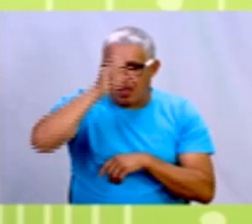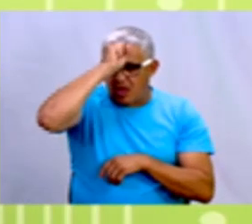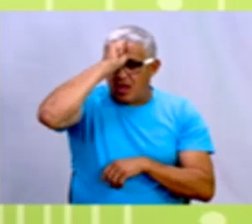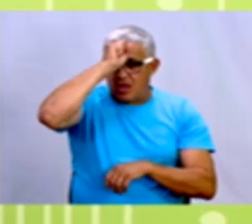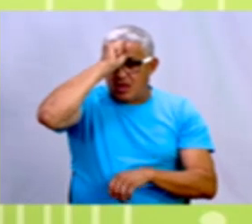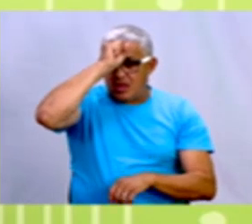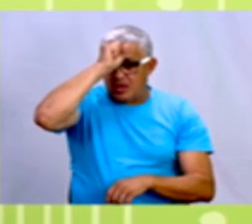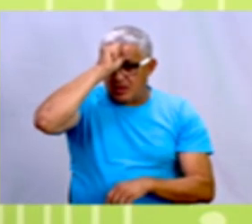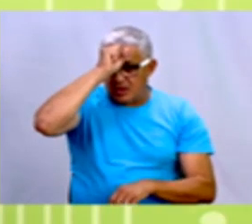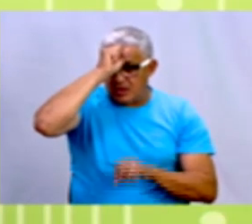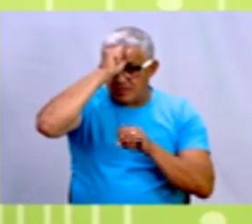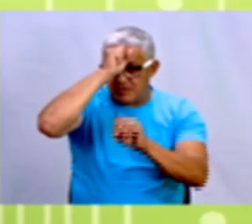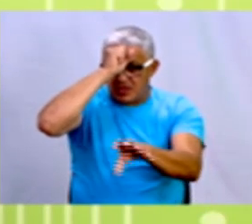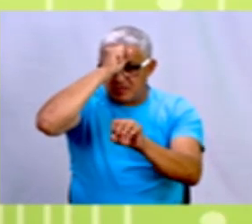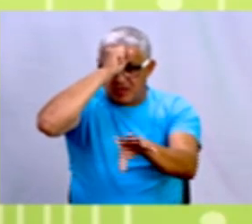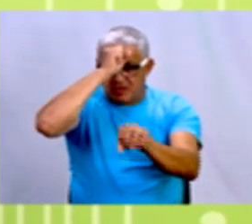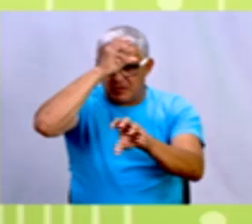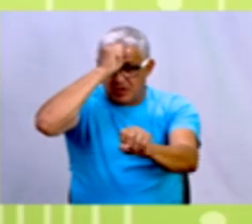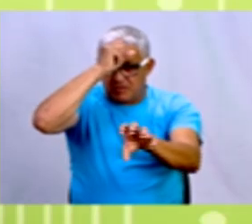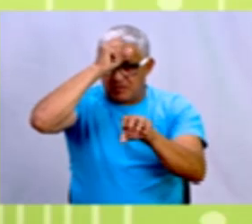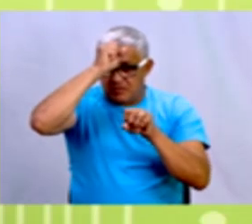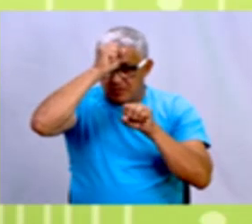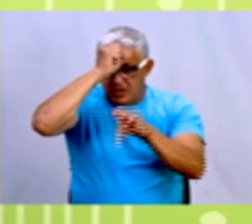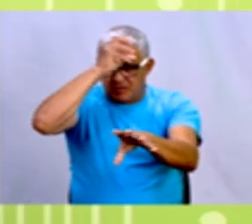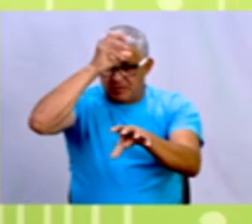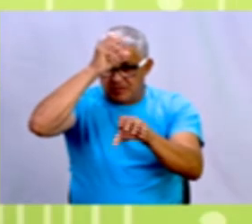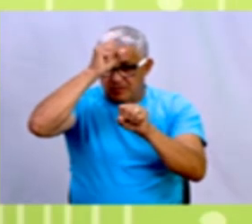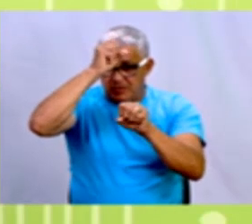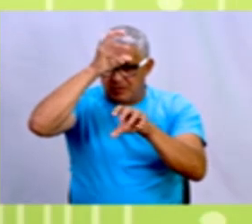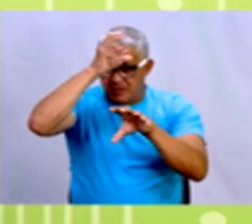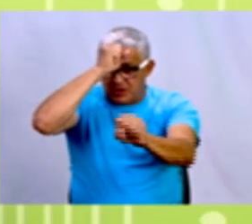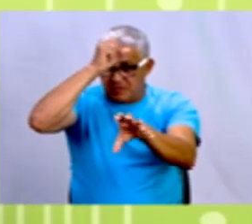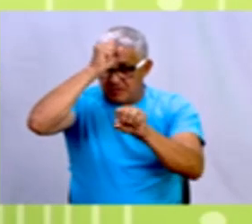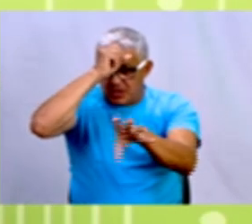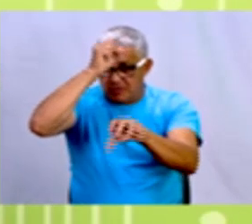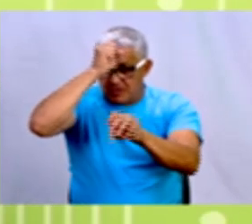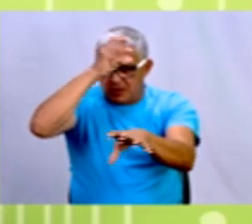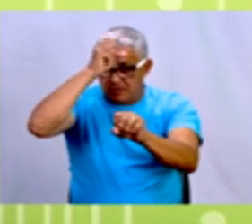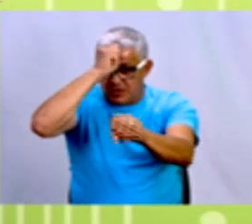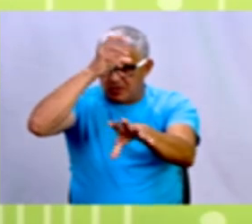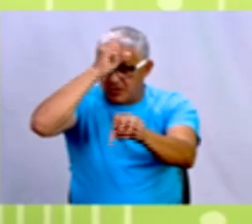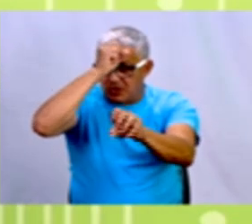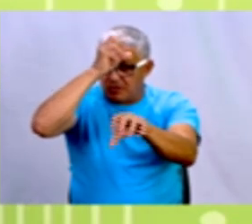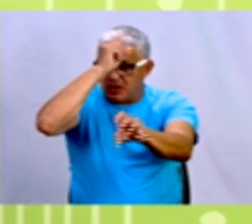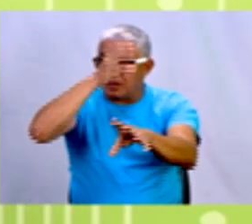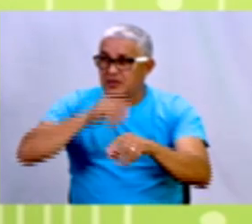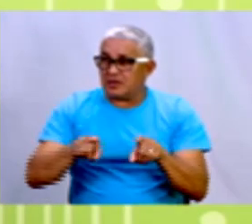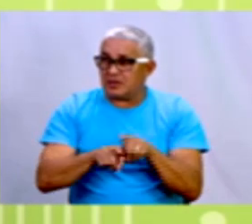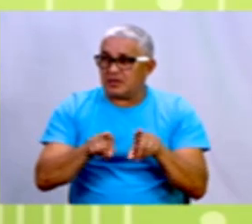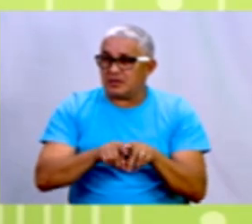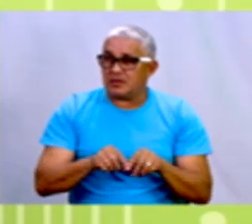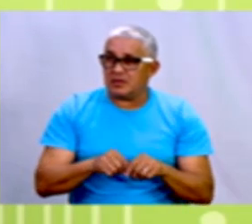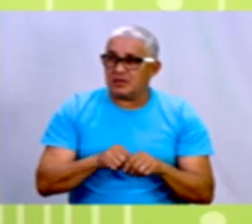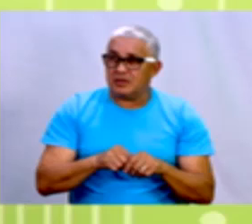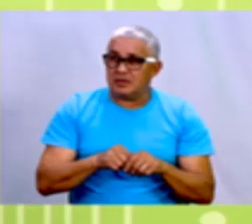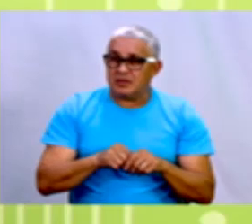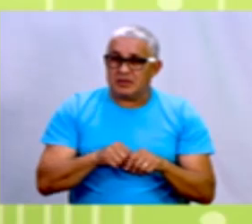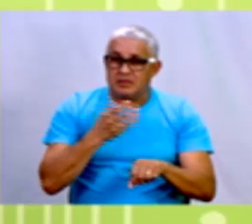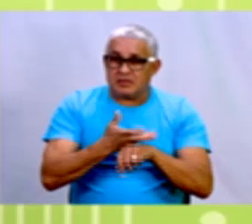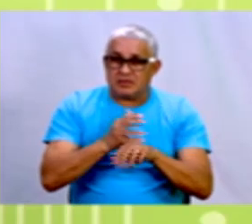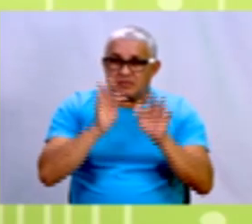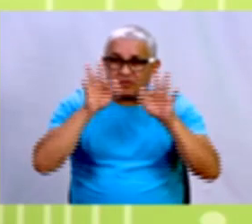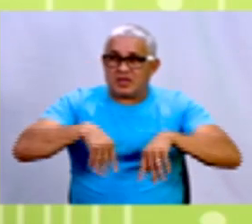Então, maravilha, é muito importante que vocês façam isso, mesmo porque a gente já está chegando aí na reta final da nossa